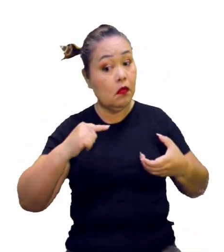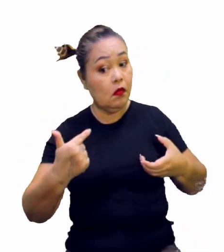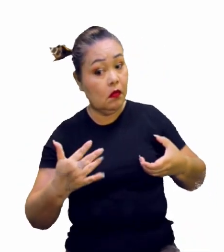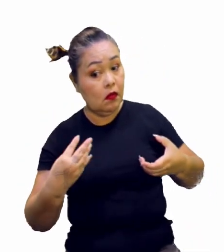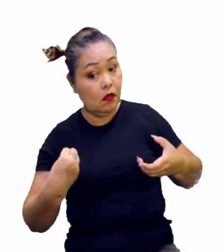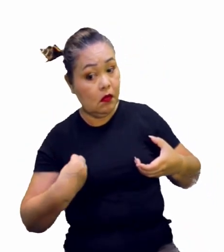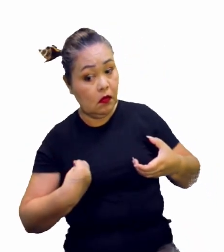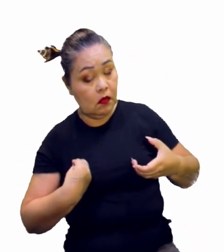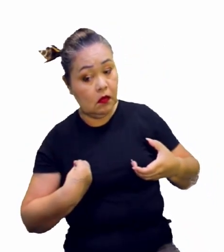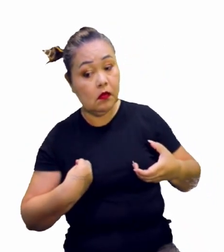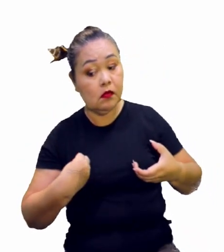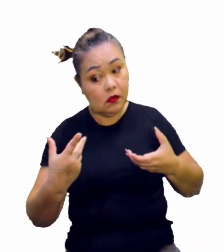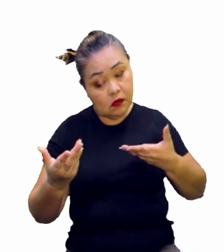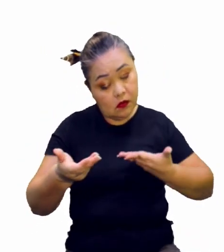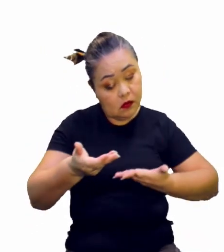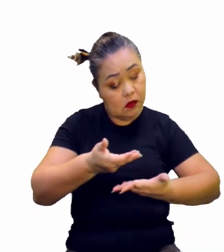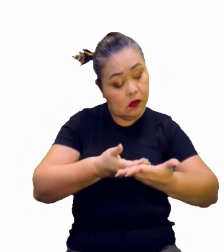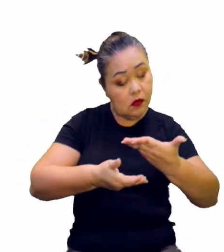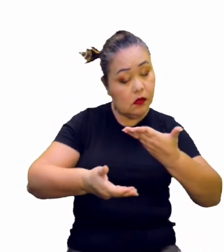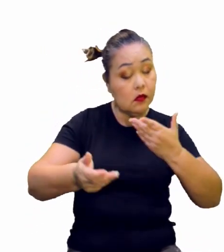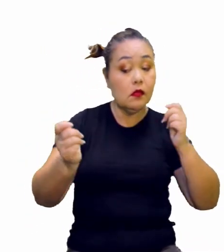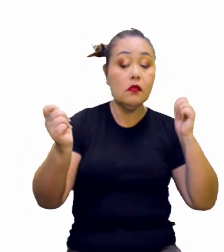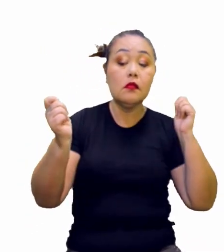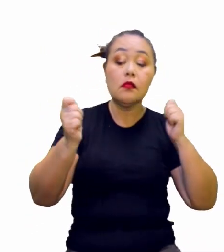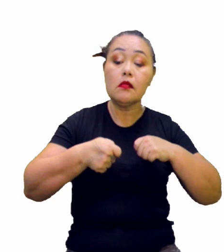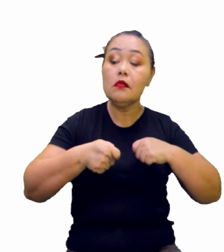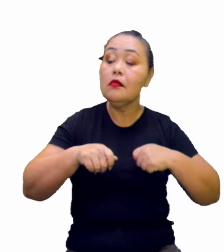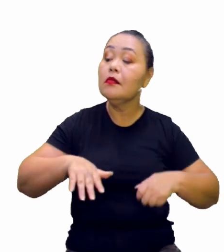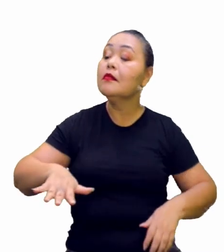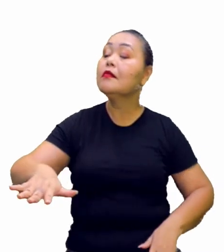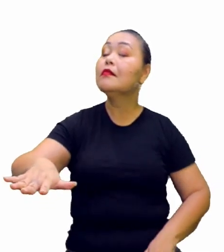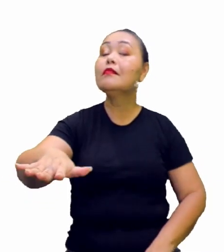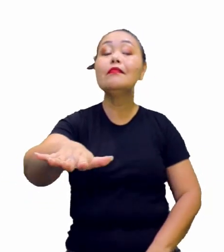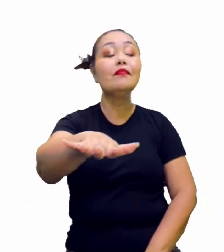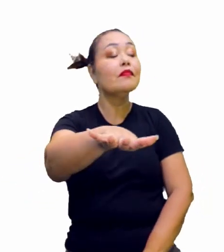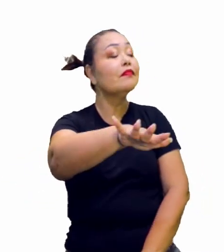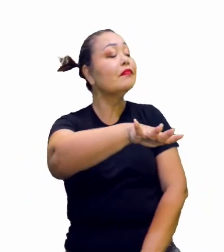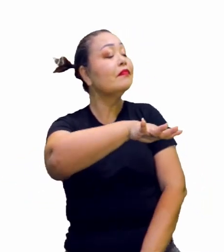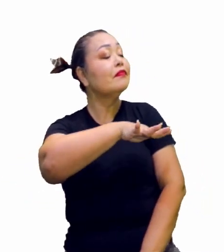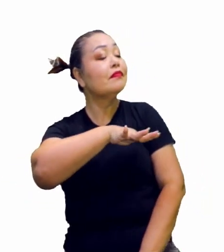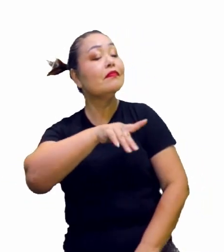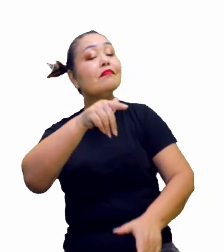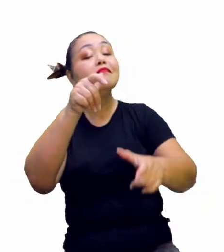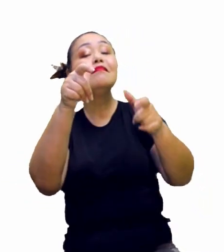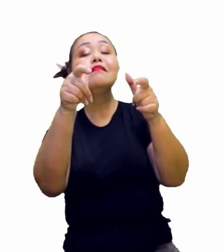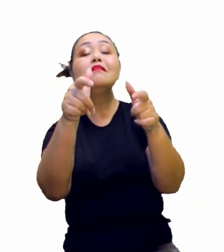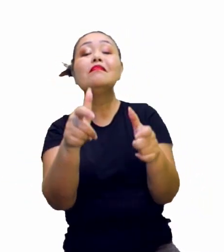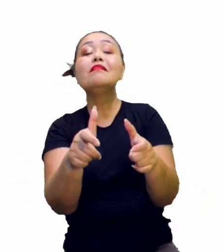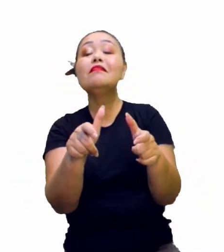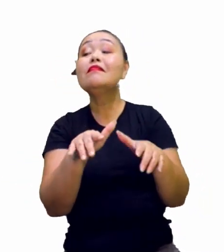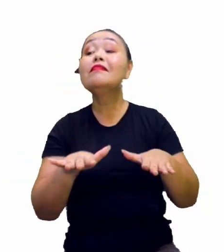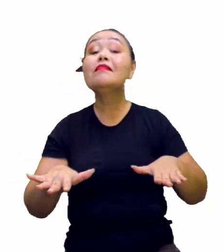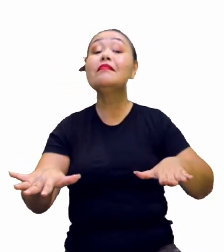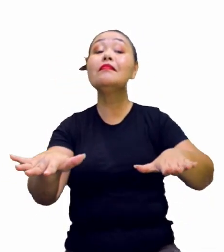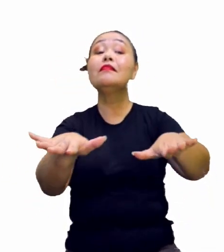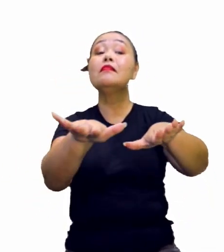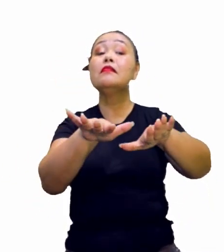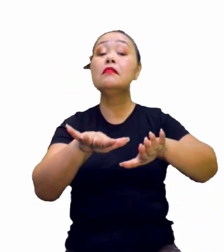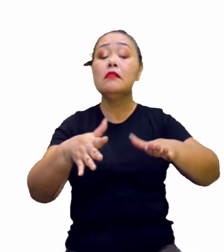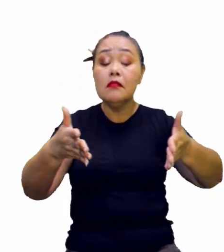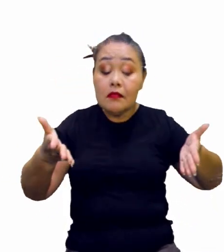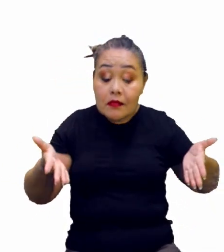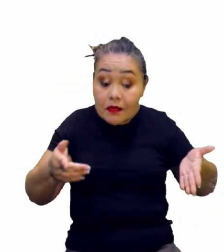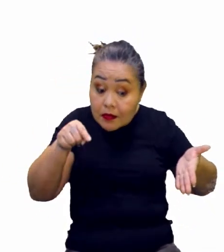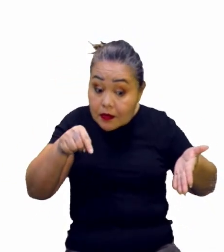e mantêm uma viabilidade ambiental, um local, um ambiente que